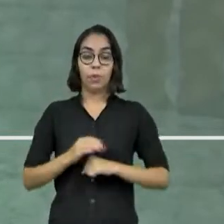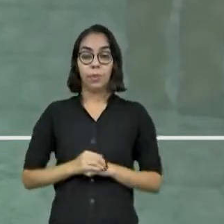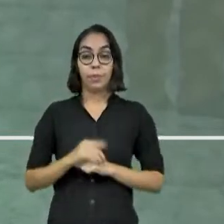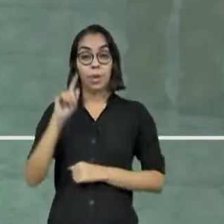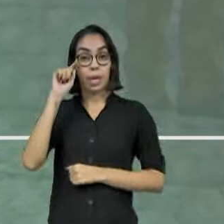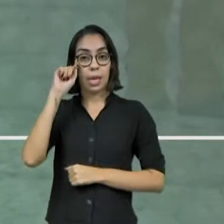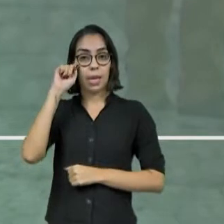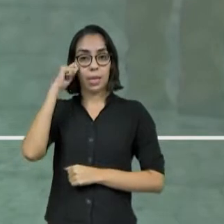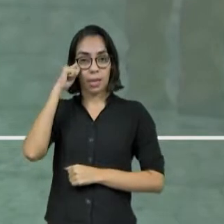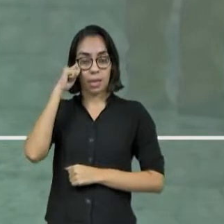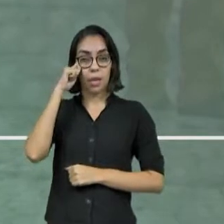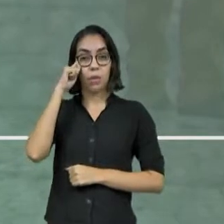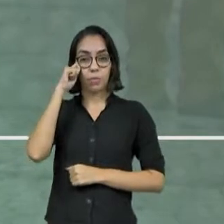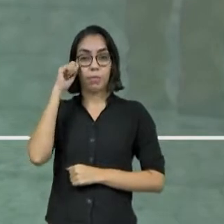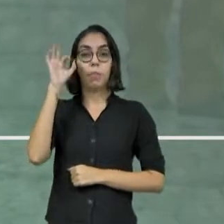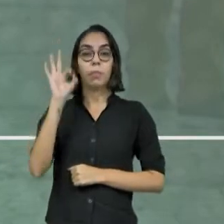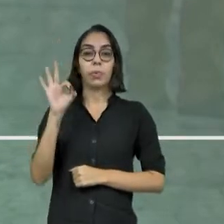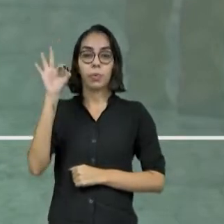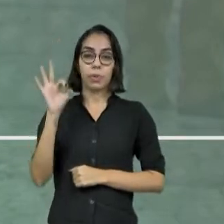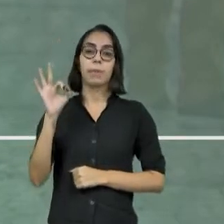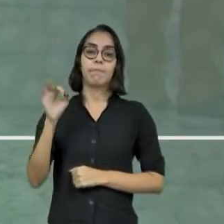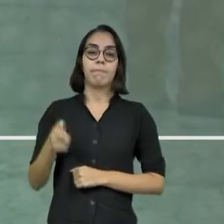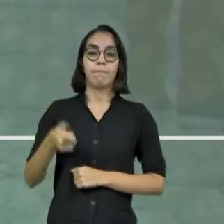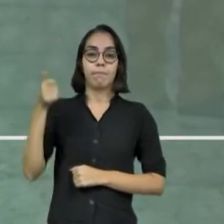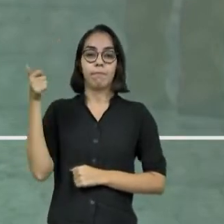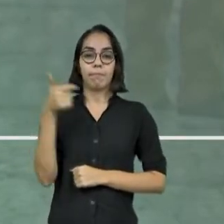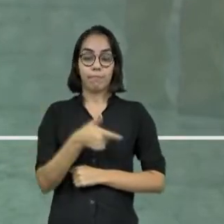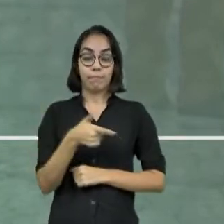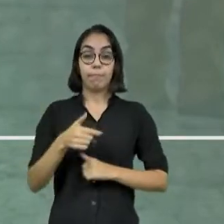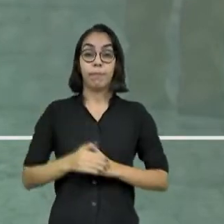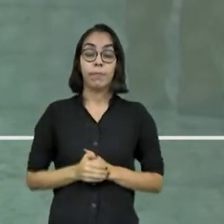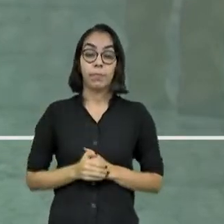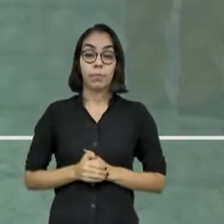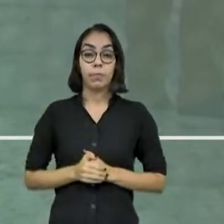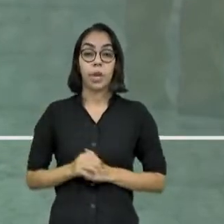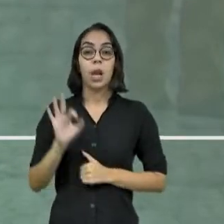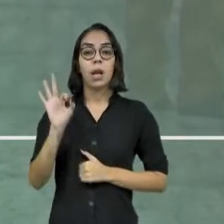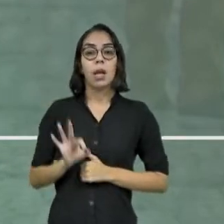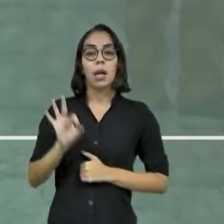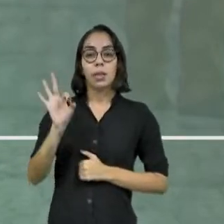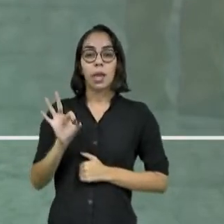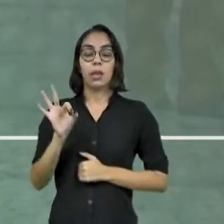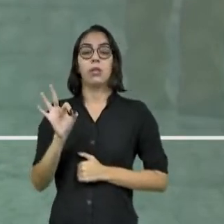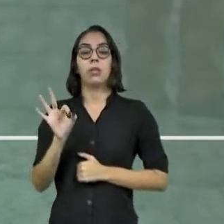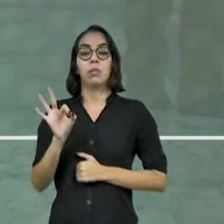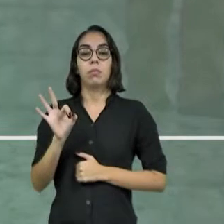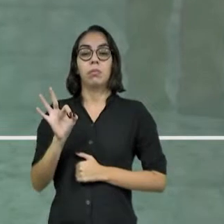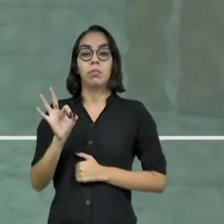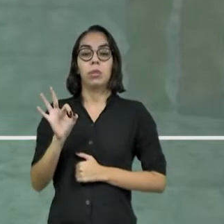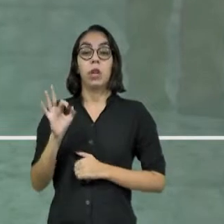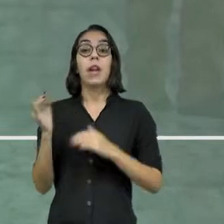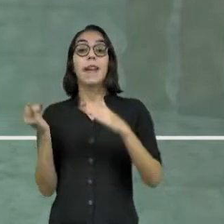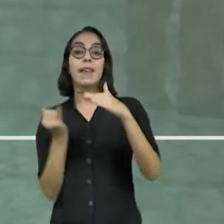foi de 13,6%. Já a taxa de ocupação no trabalho informais foi de